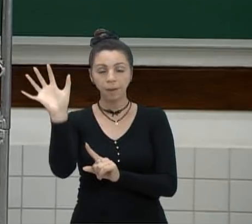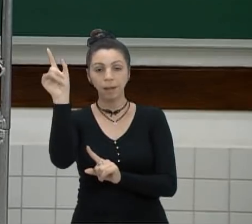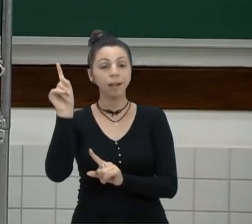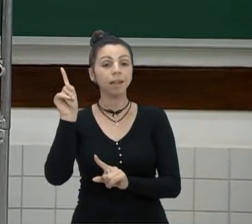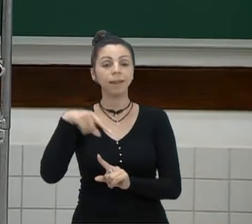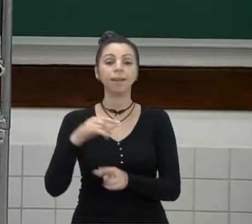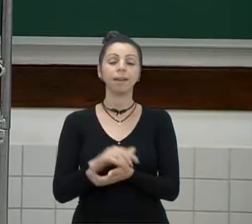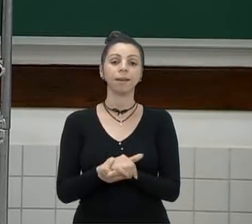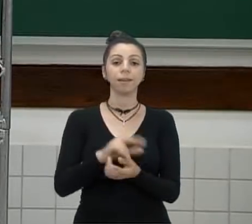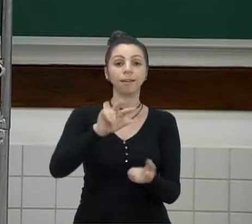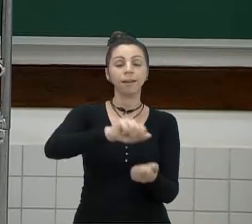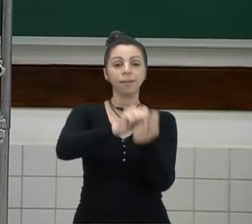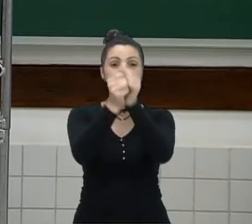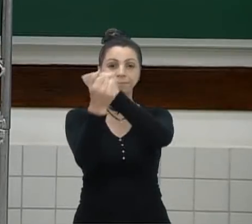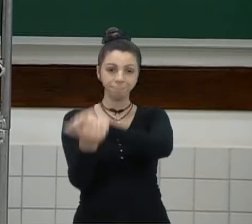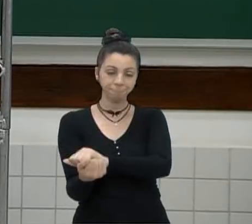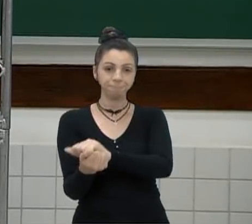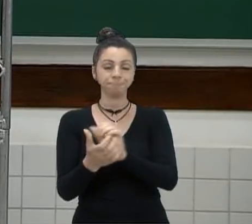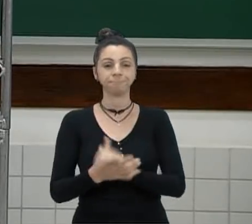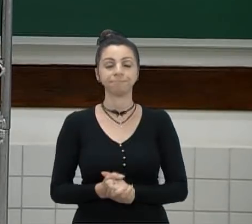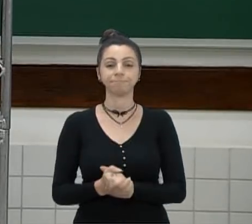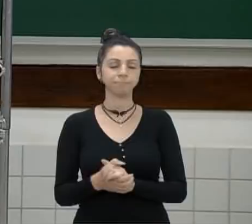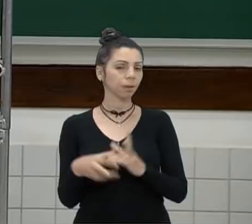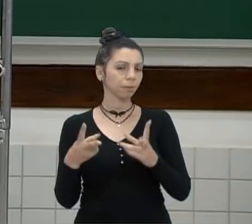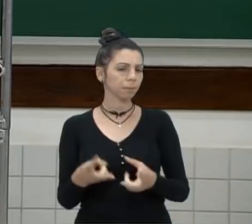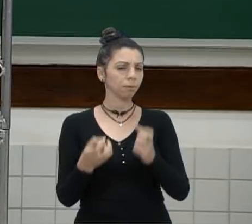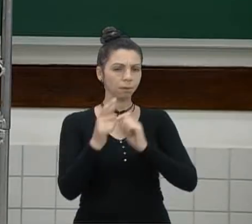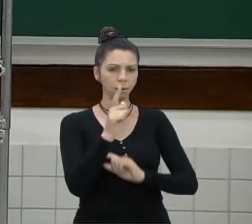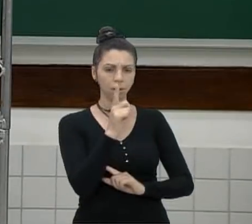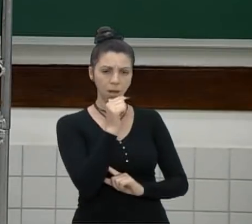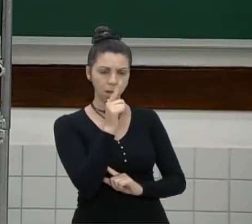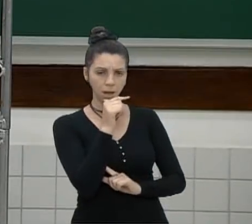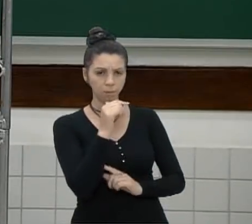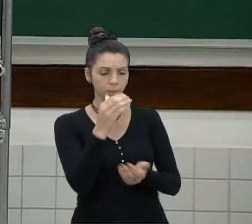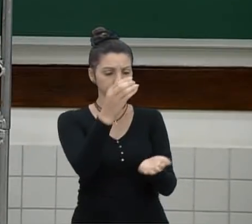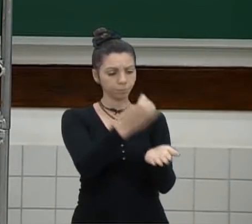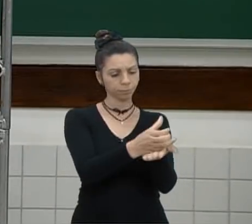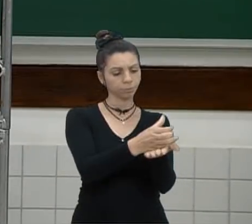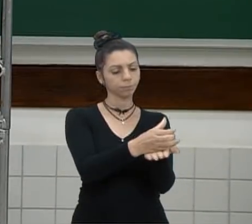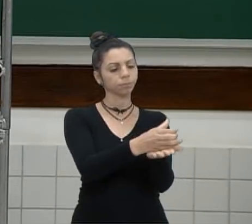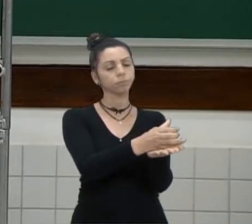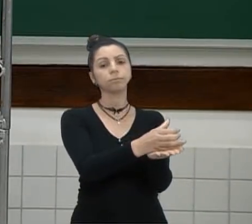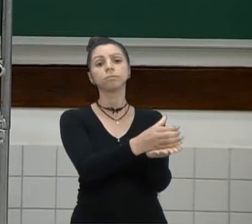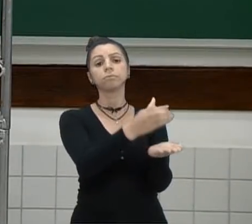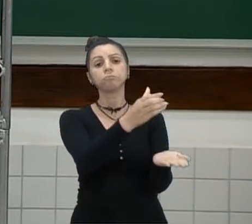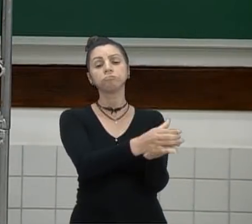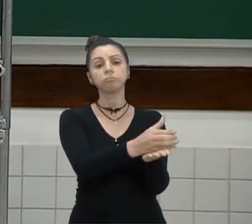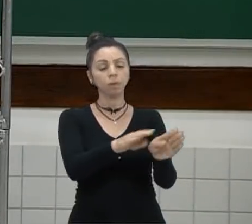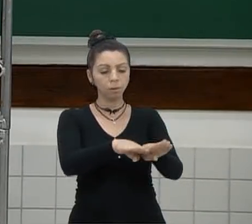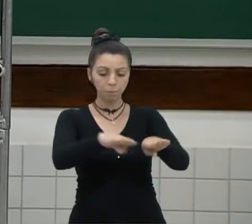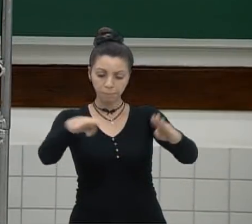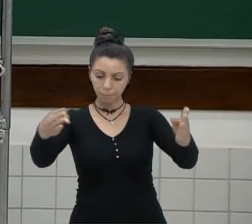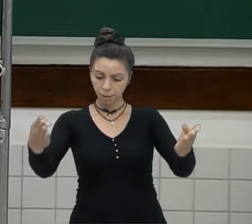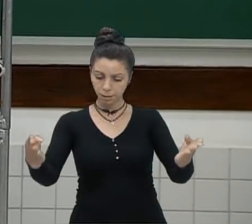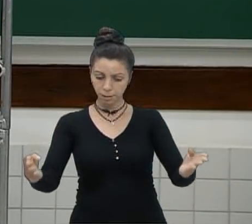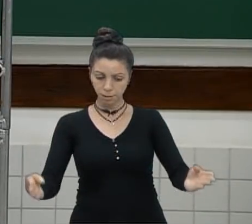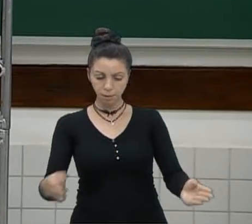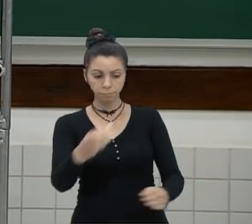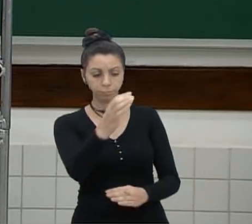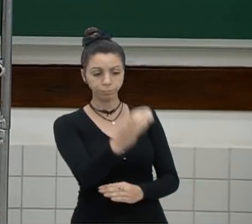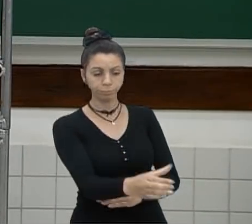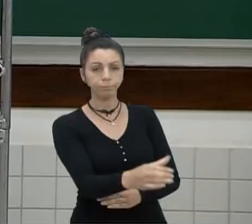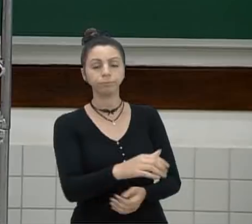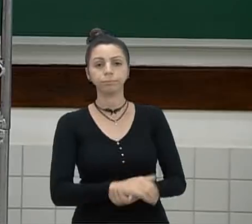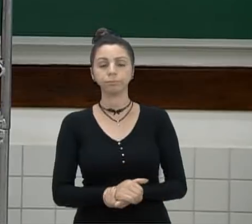vocês. Percebam a água. Então, se eu pegar um copo d'água e deixar em cima de uma mesa, vai